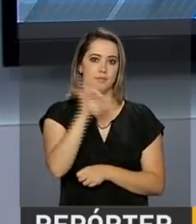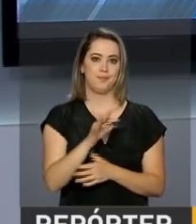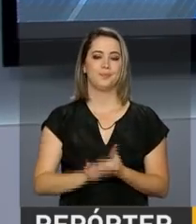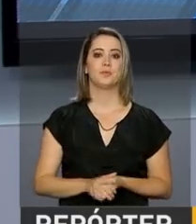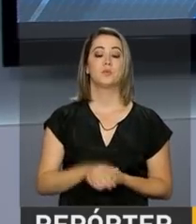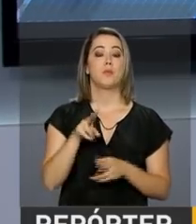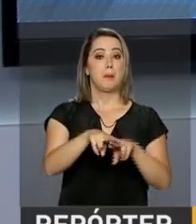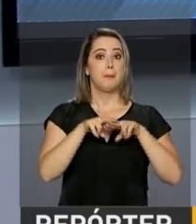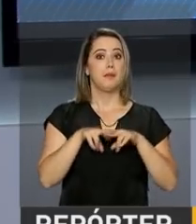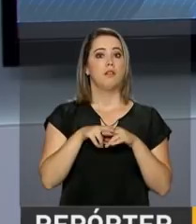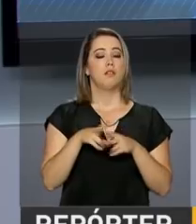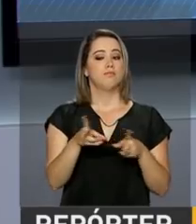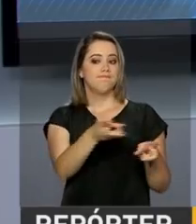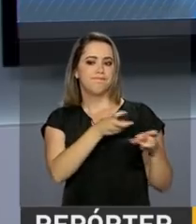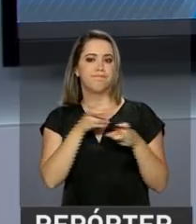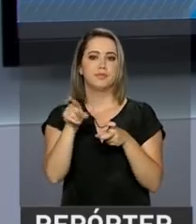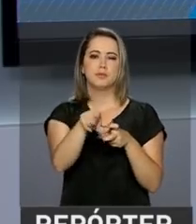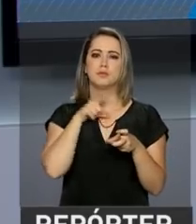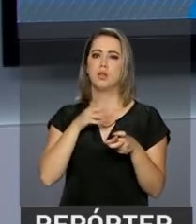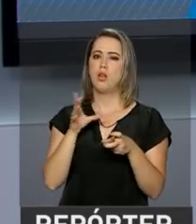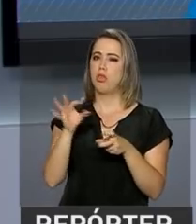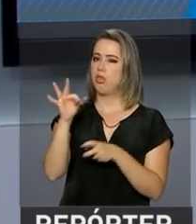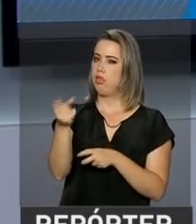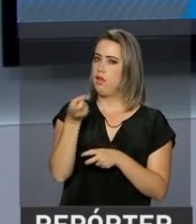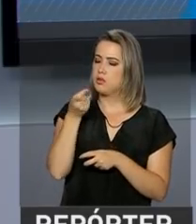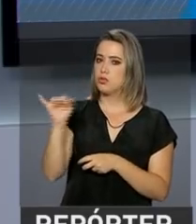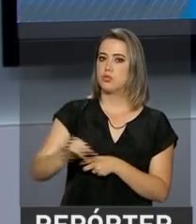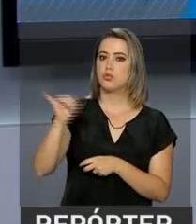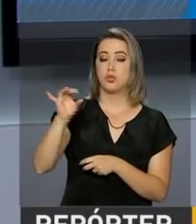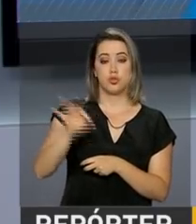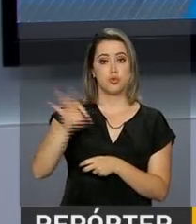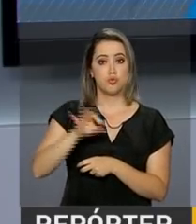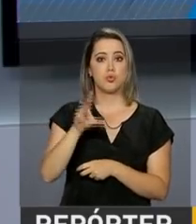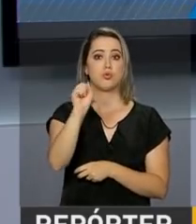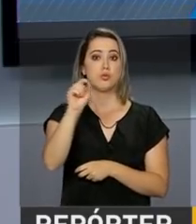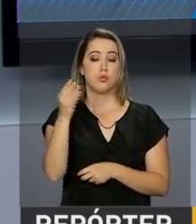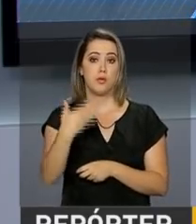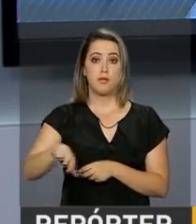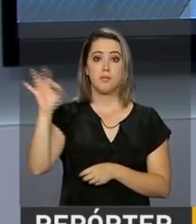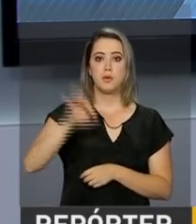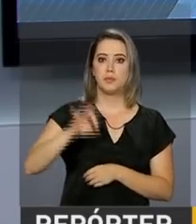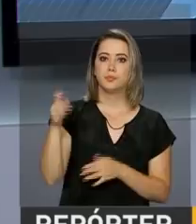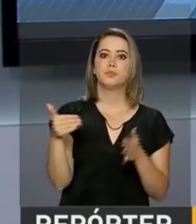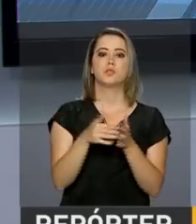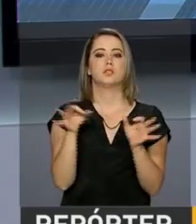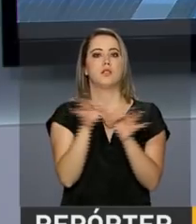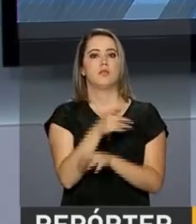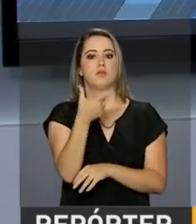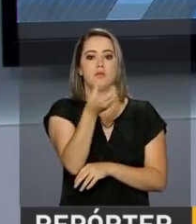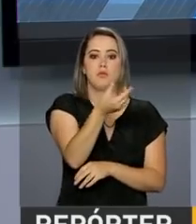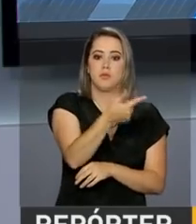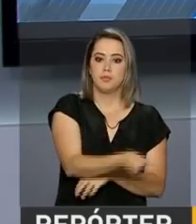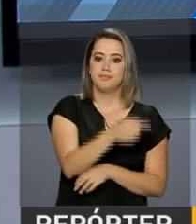3,64%. Pelas estimativas, a taxa básica de juros deve cair para 8,5% ao ano até o fim de